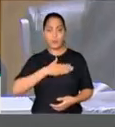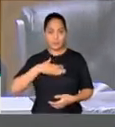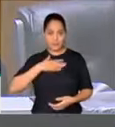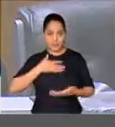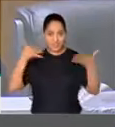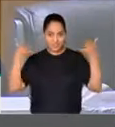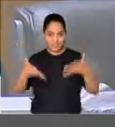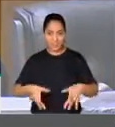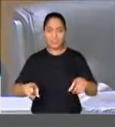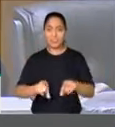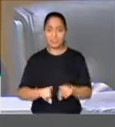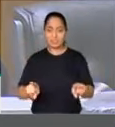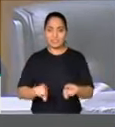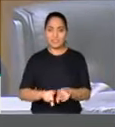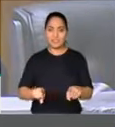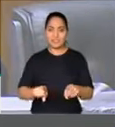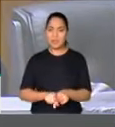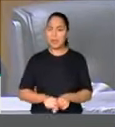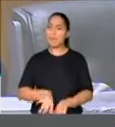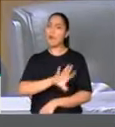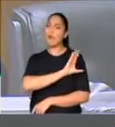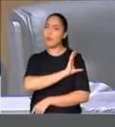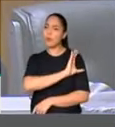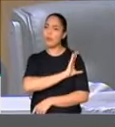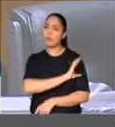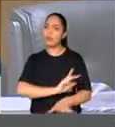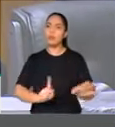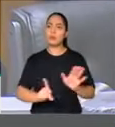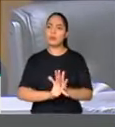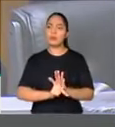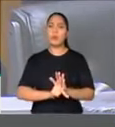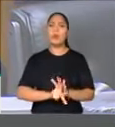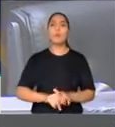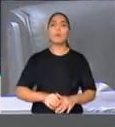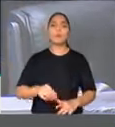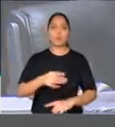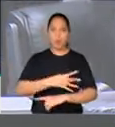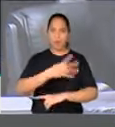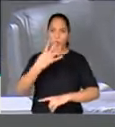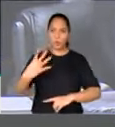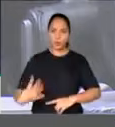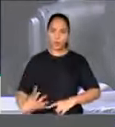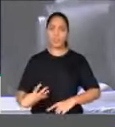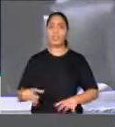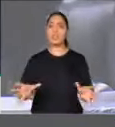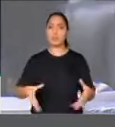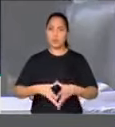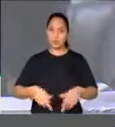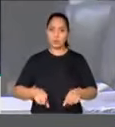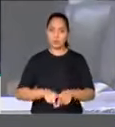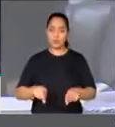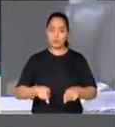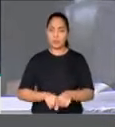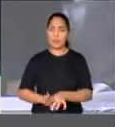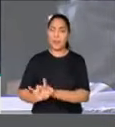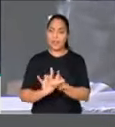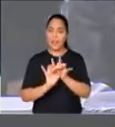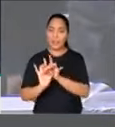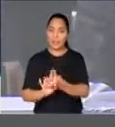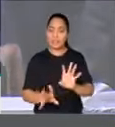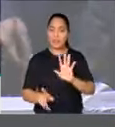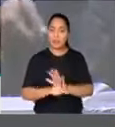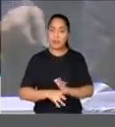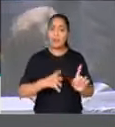Cláudio Nascimento, que é coordenador executivo do Grupo Arco-Íris. Do diretor de políticas públicas da Aliança Nacional